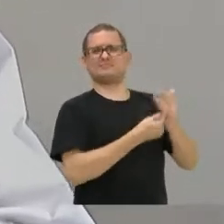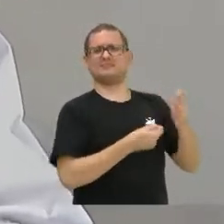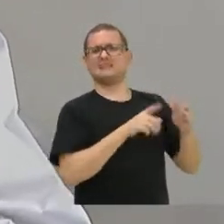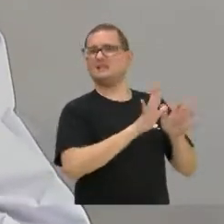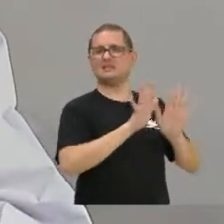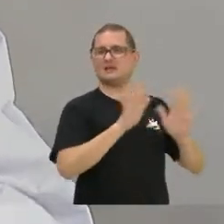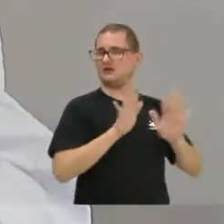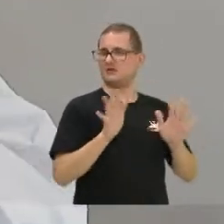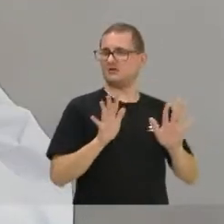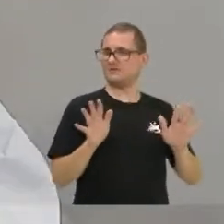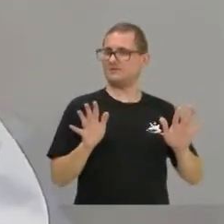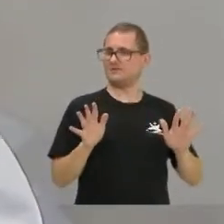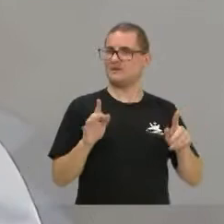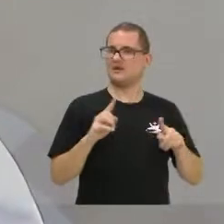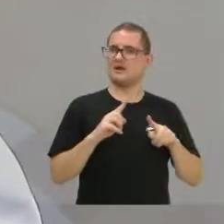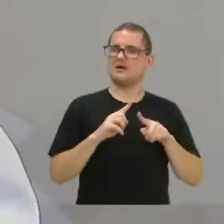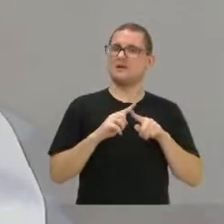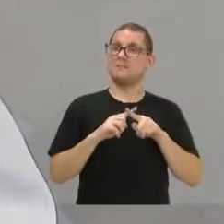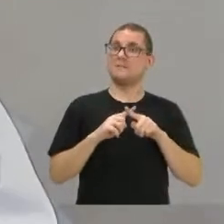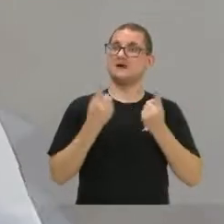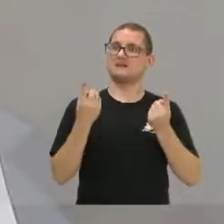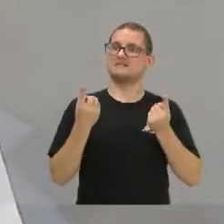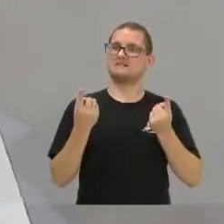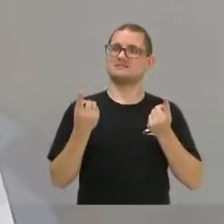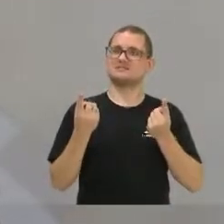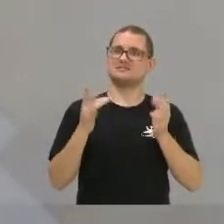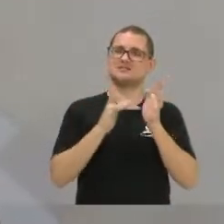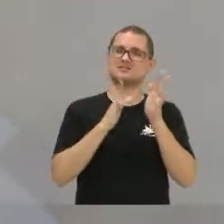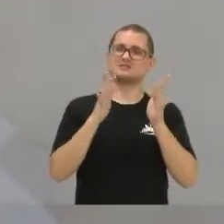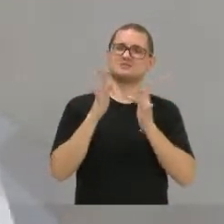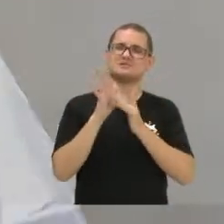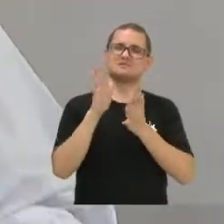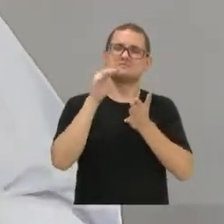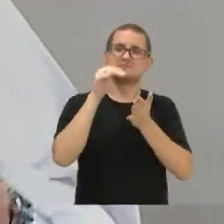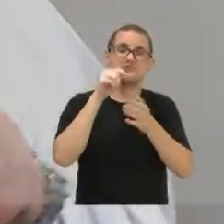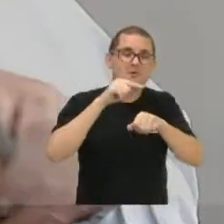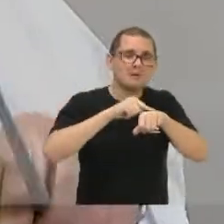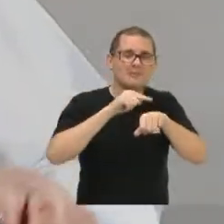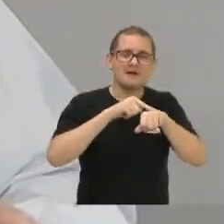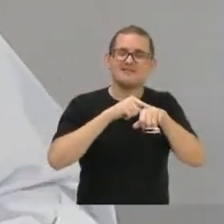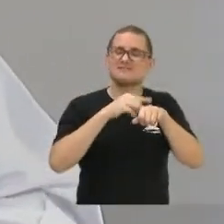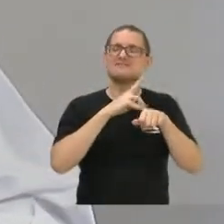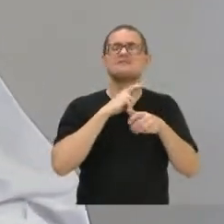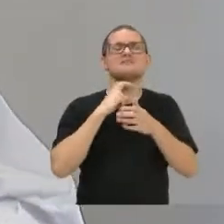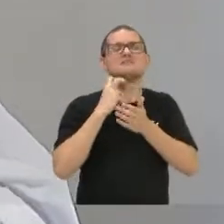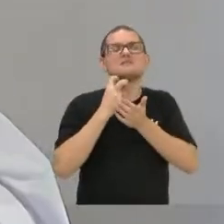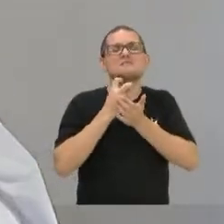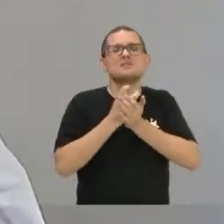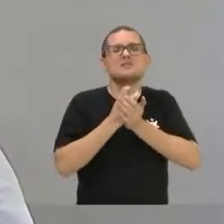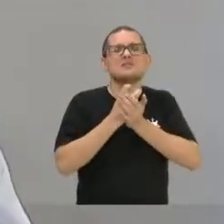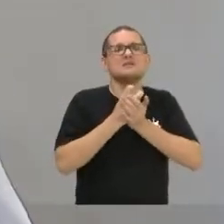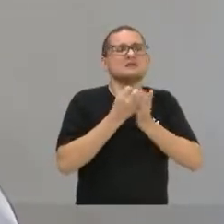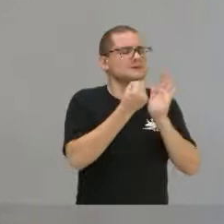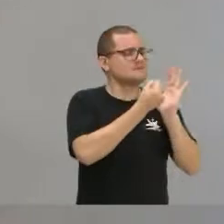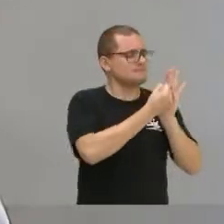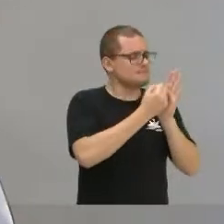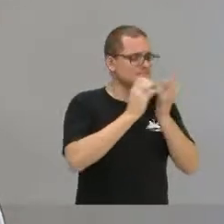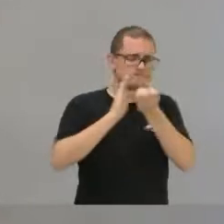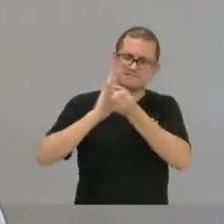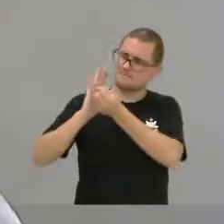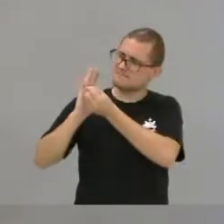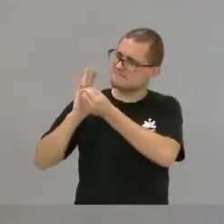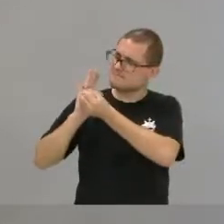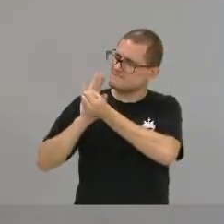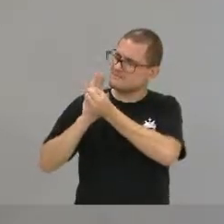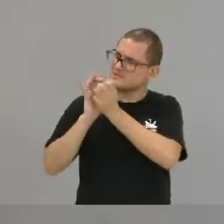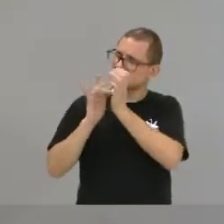cristão mas até na hora da morte de ter a grandeza ea dignidade de fazer as escolhas